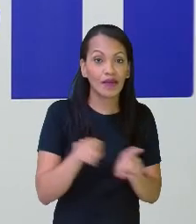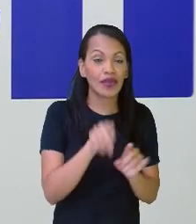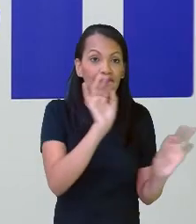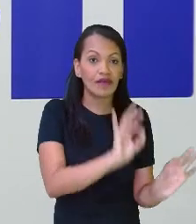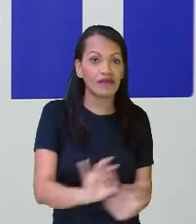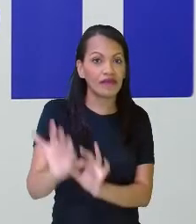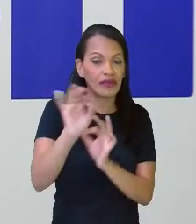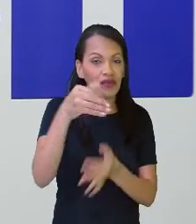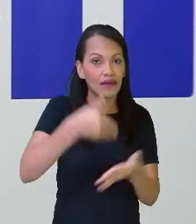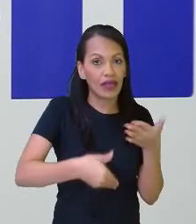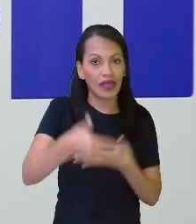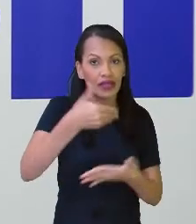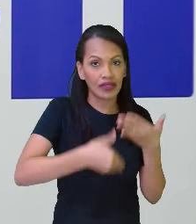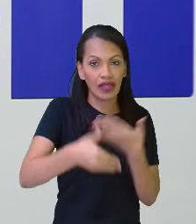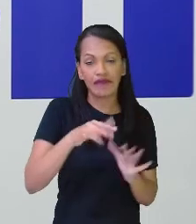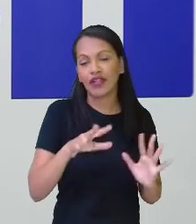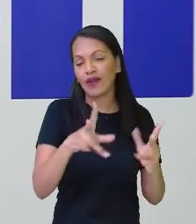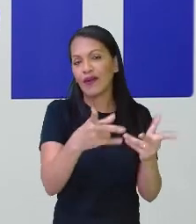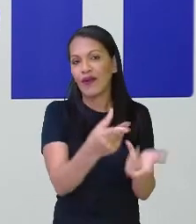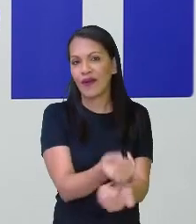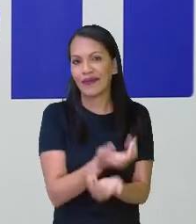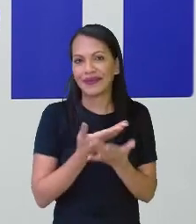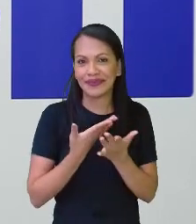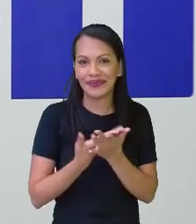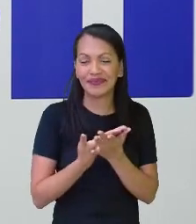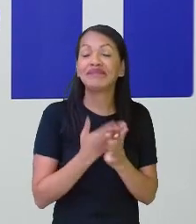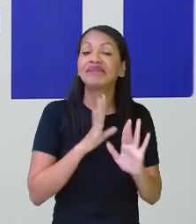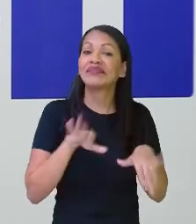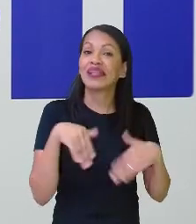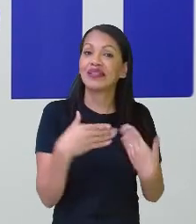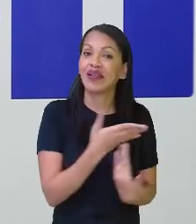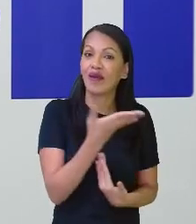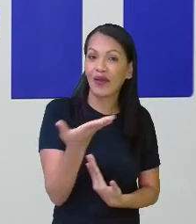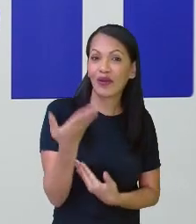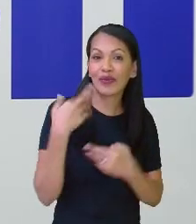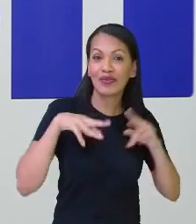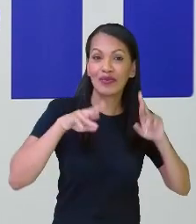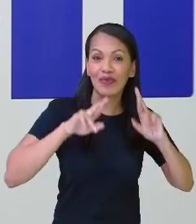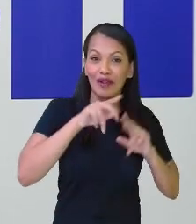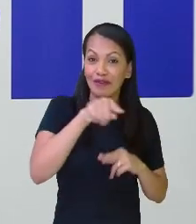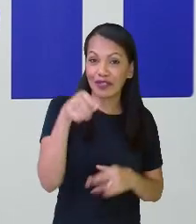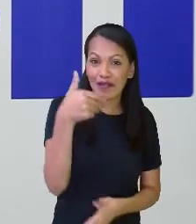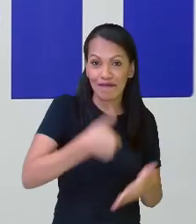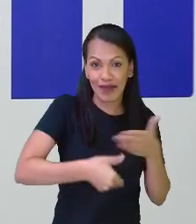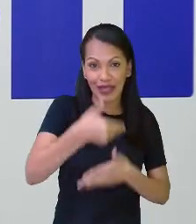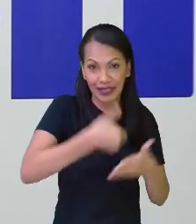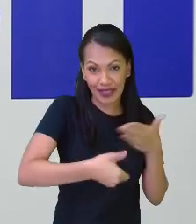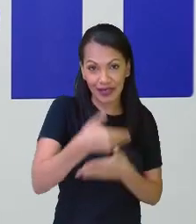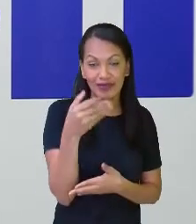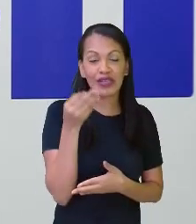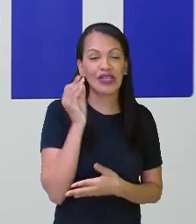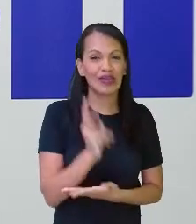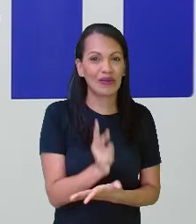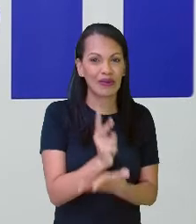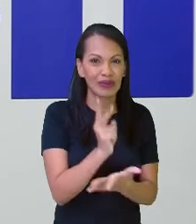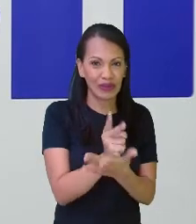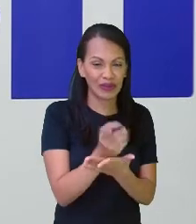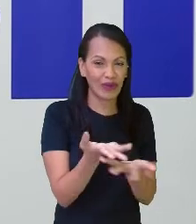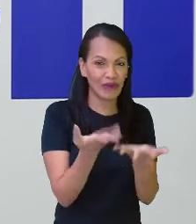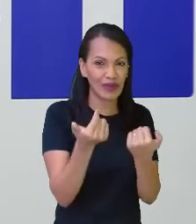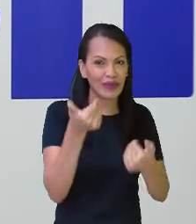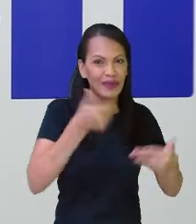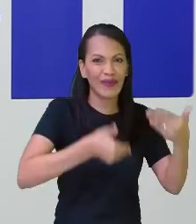que a participação estava maravilhosa. Então, eu conto com vocês e a gente vai continuar aqui nesse ritmo.